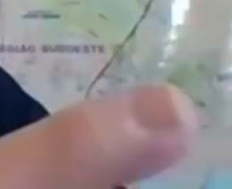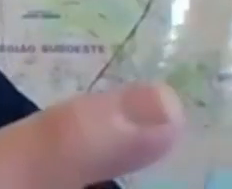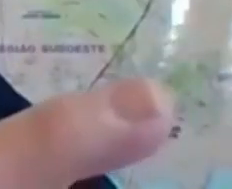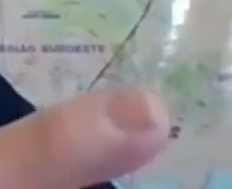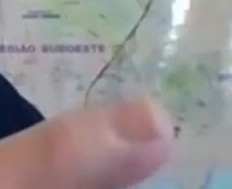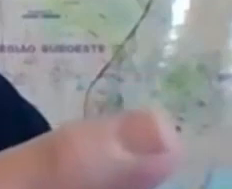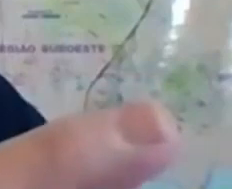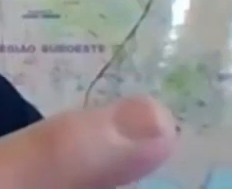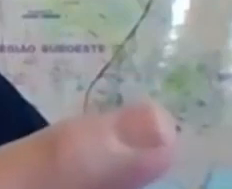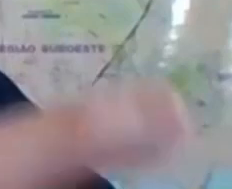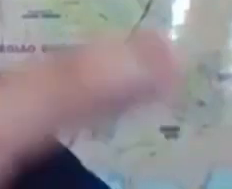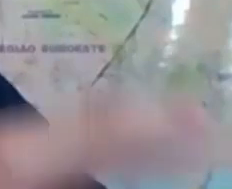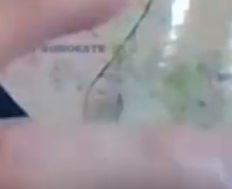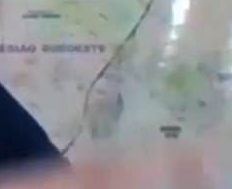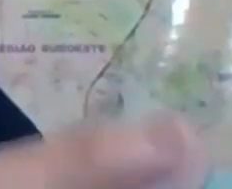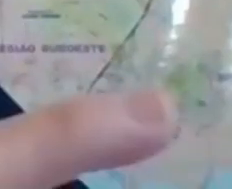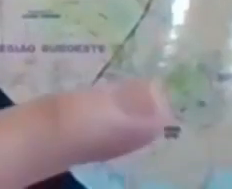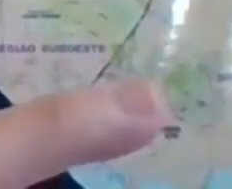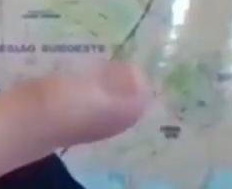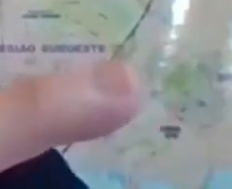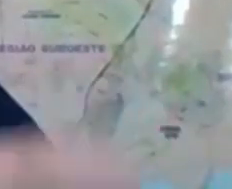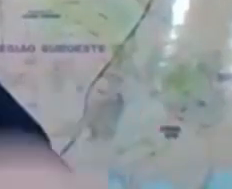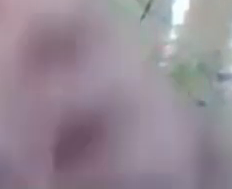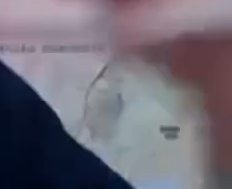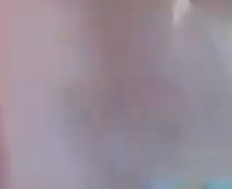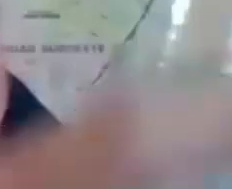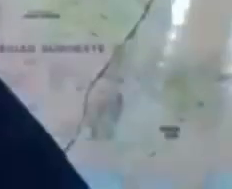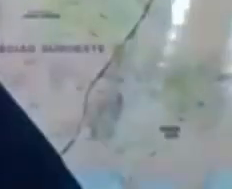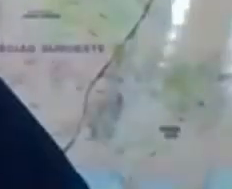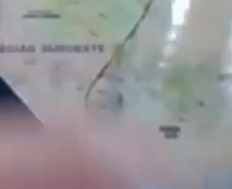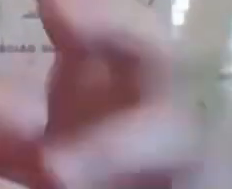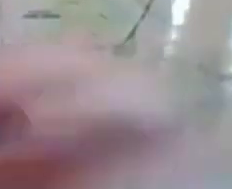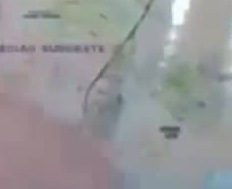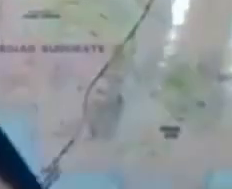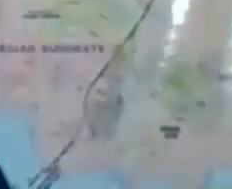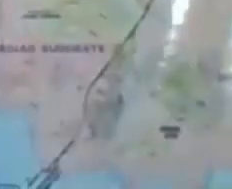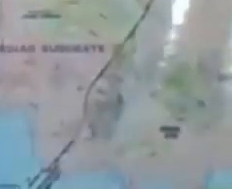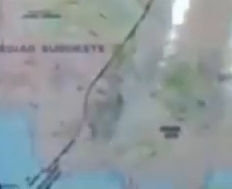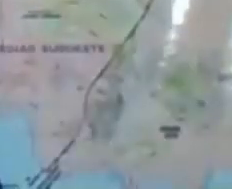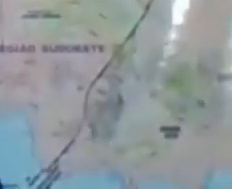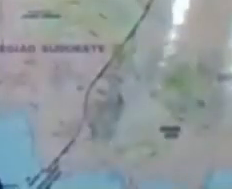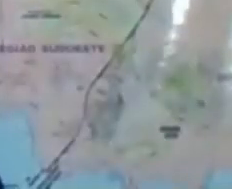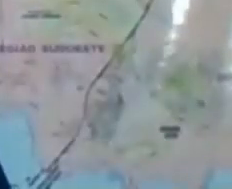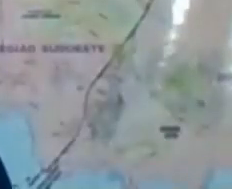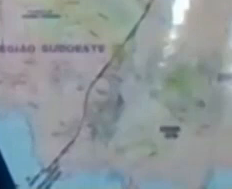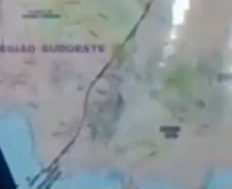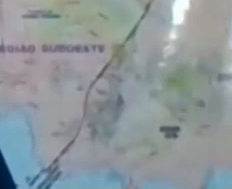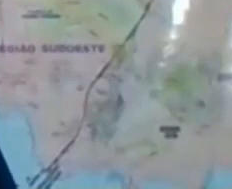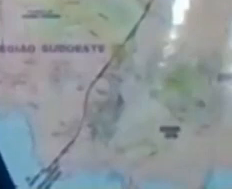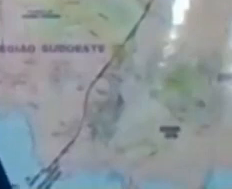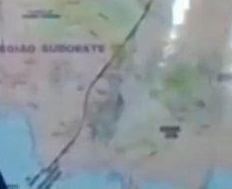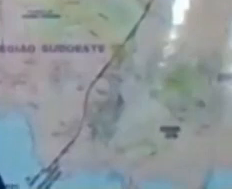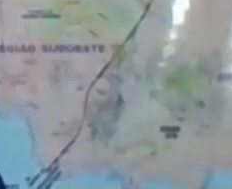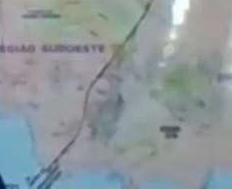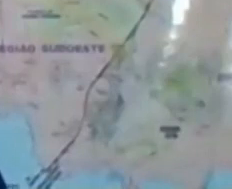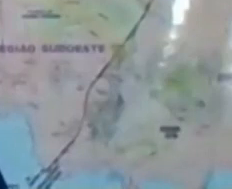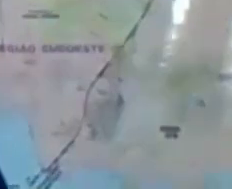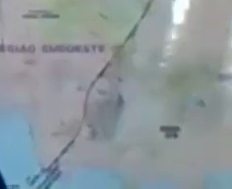condições muito mais precárias do que elas viviam anteriormente,